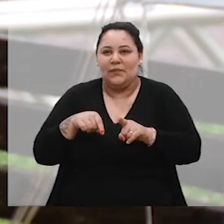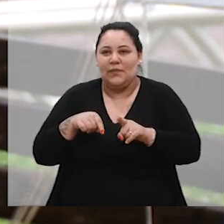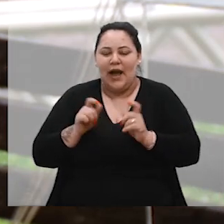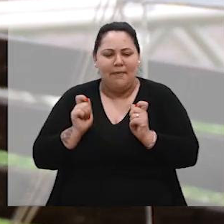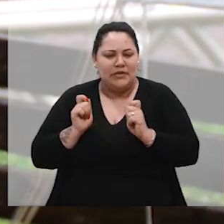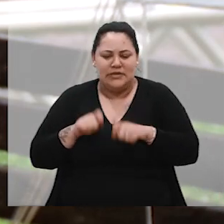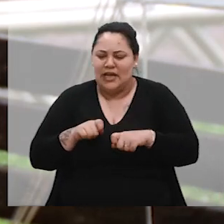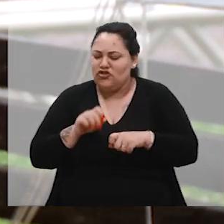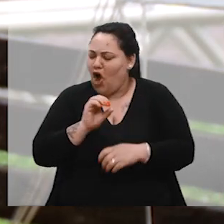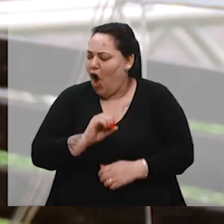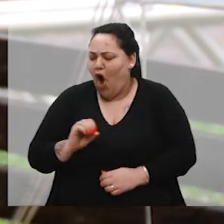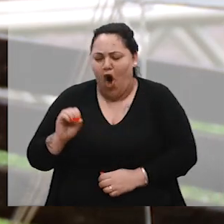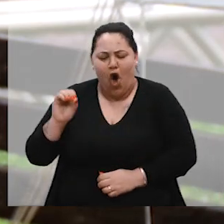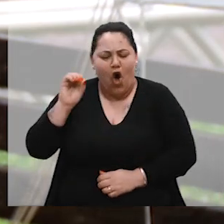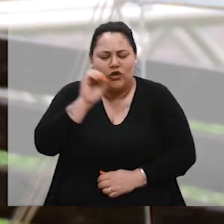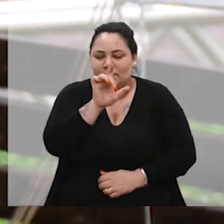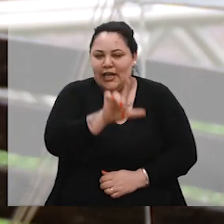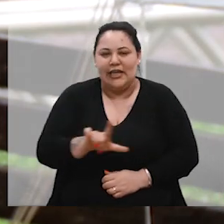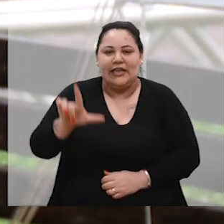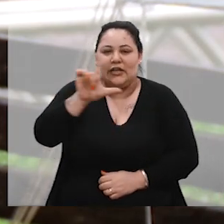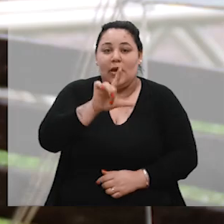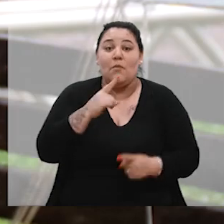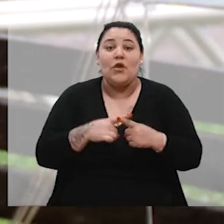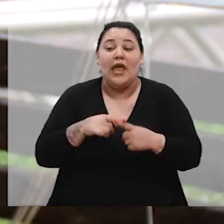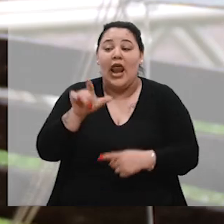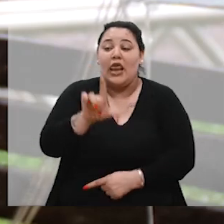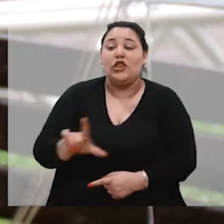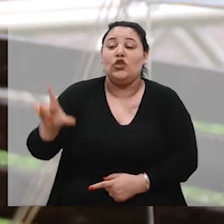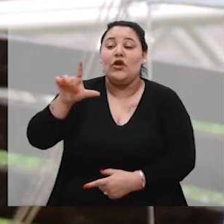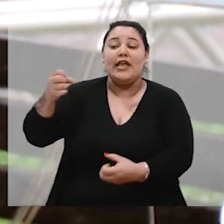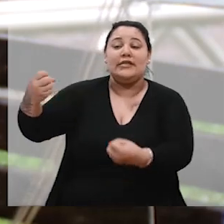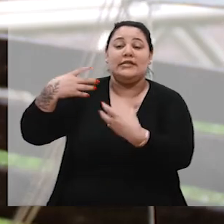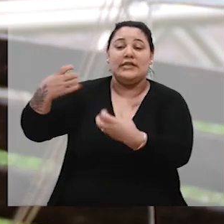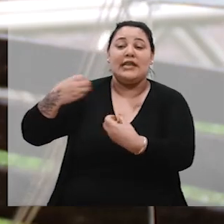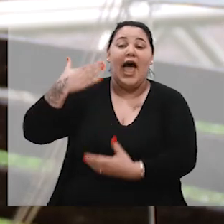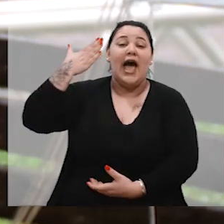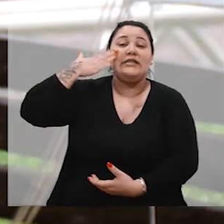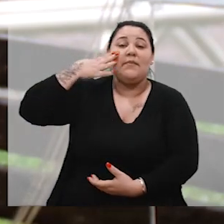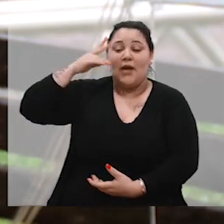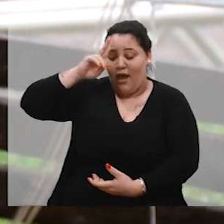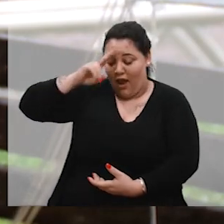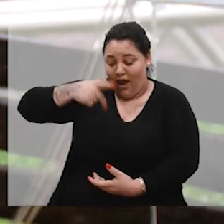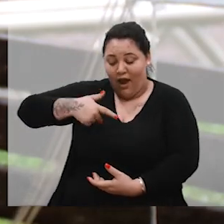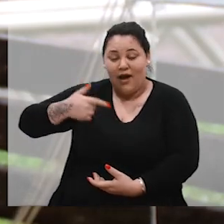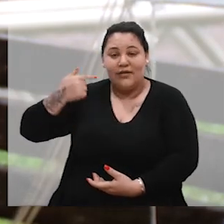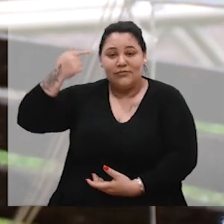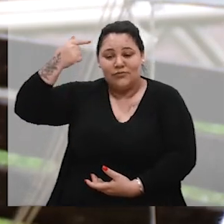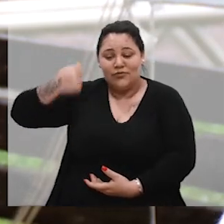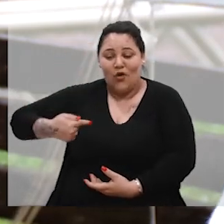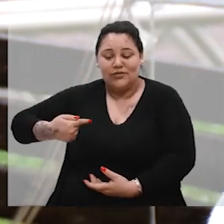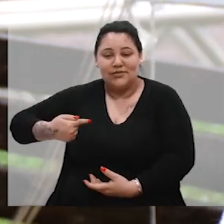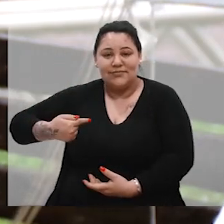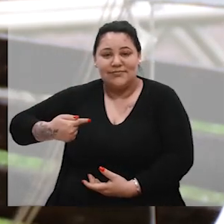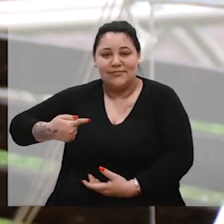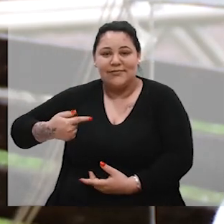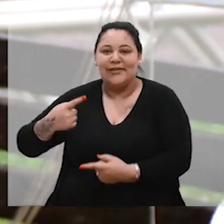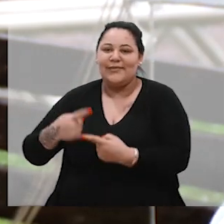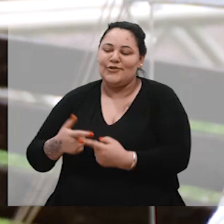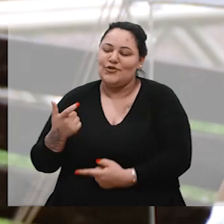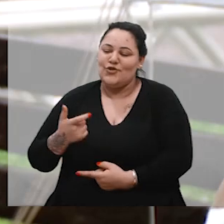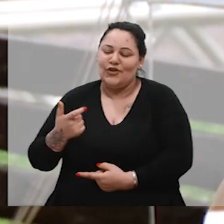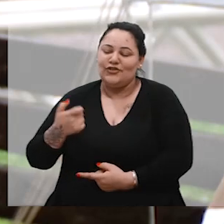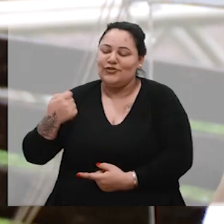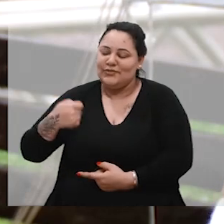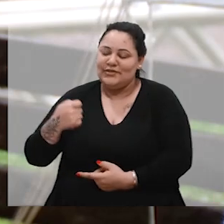potencialidade enorme da literatura. A literatura nos ensina a saber quem somos, né? E, por sorte, a gente nunca acaba de